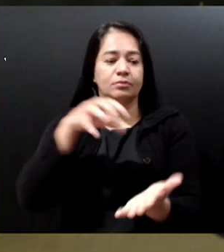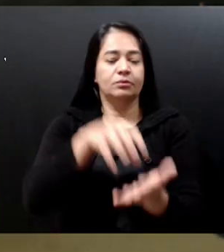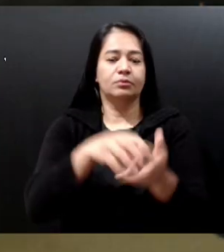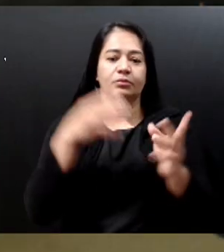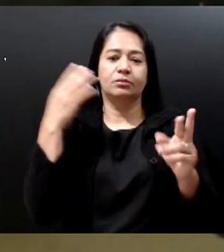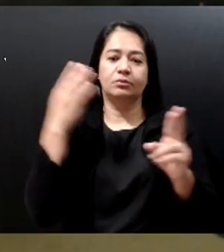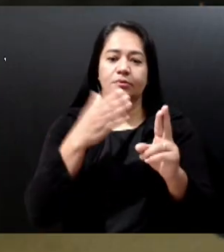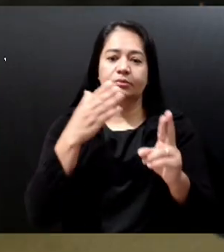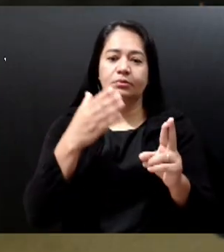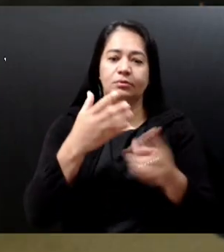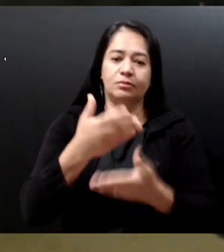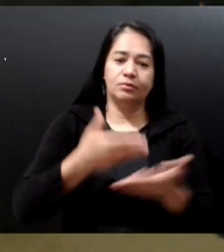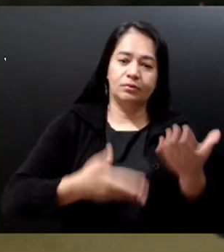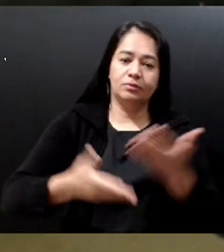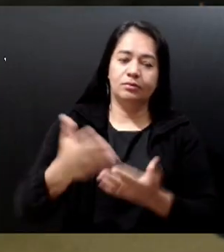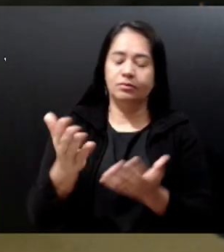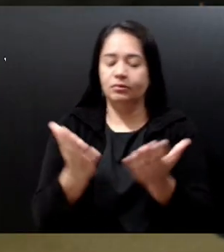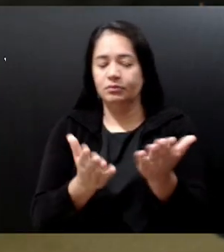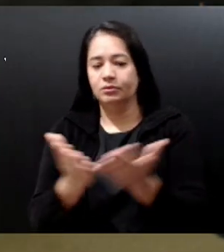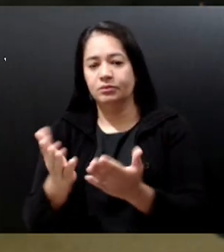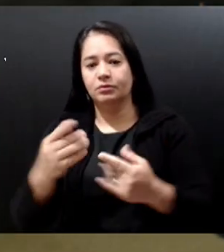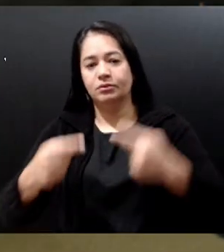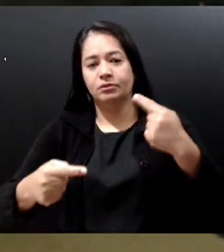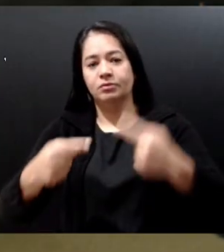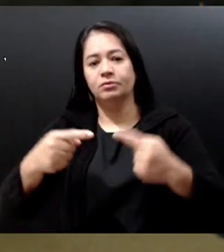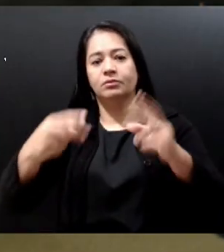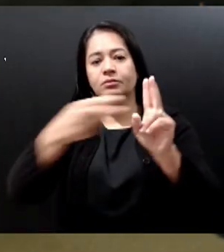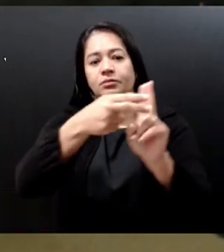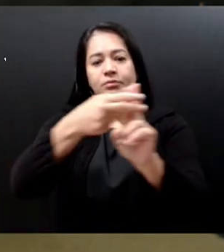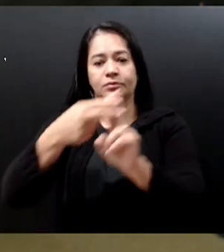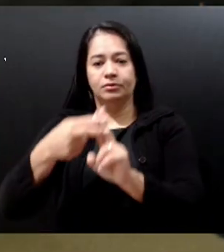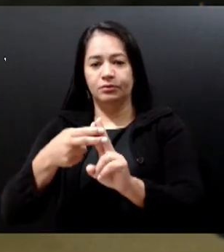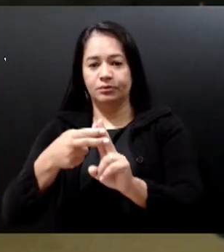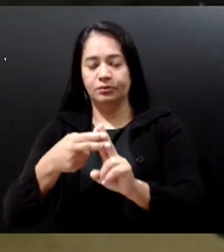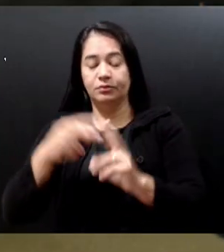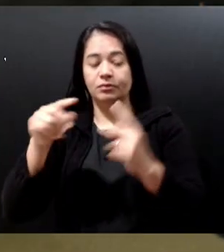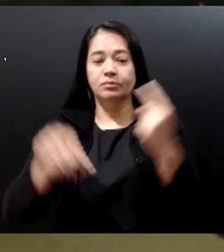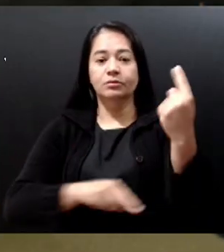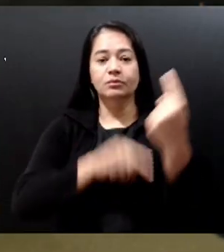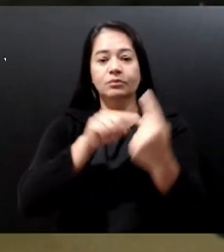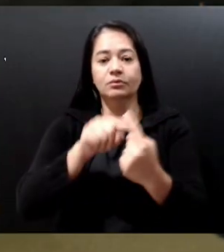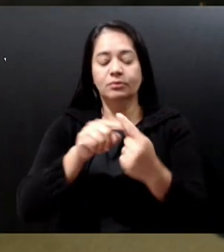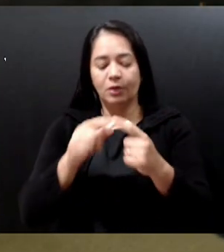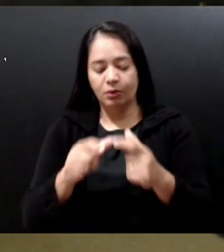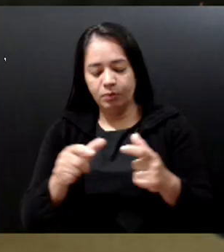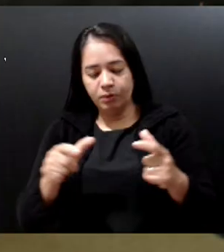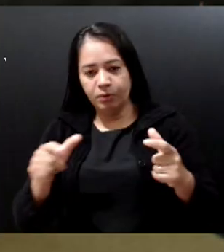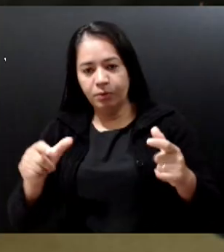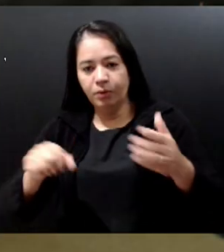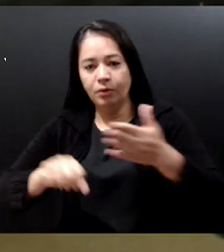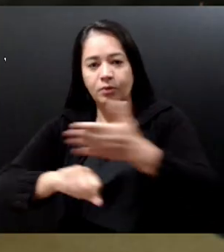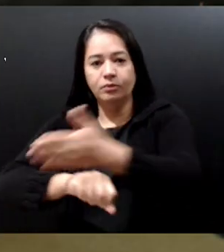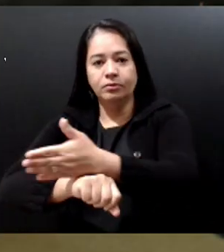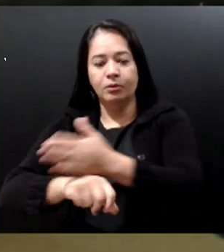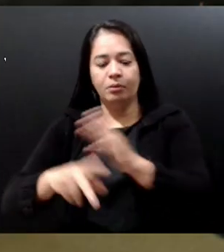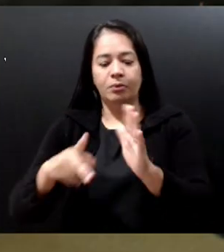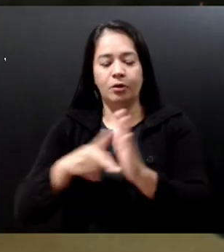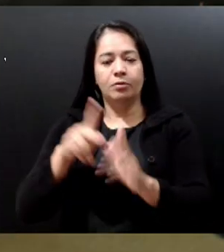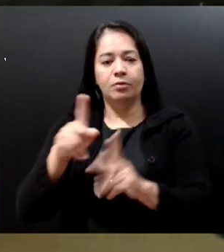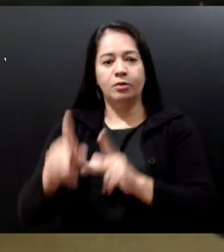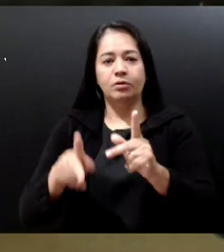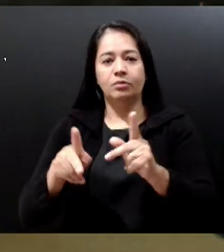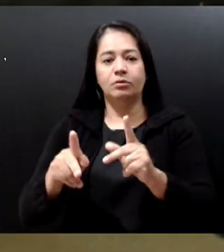às políticas do Sistema Único de Saúde. O objetivo é ampliar os acessos, da população a diagnósticos